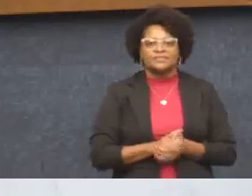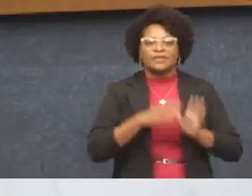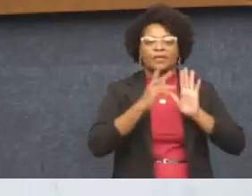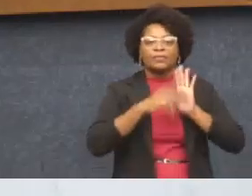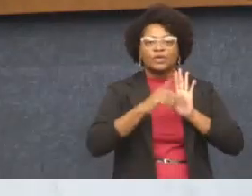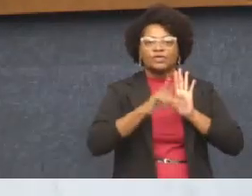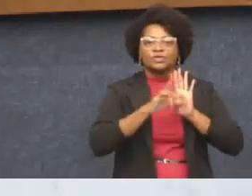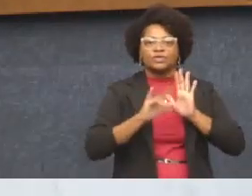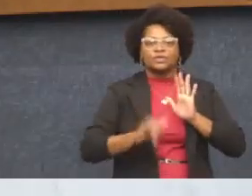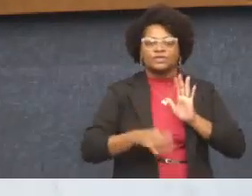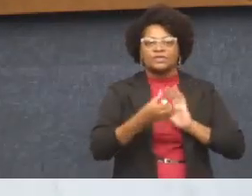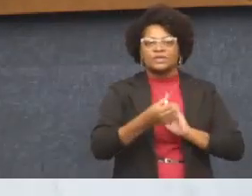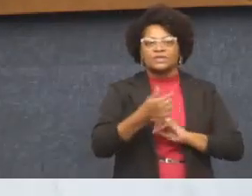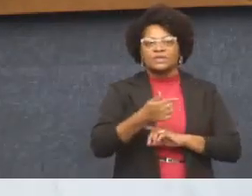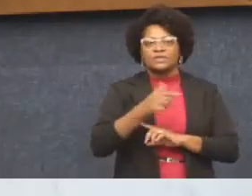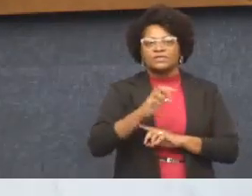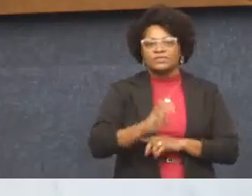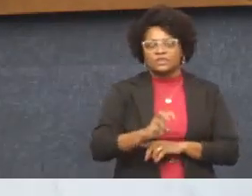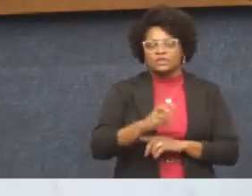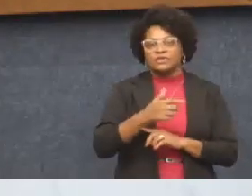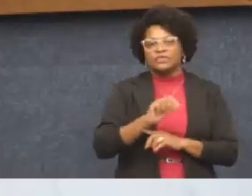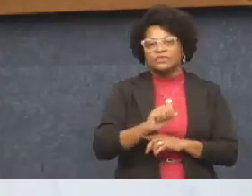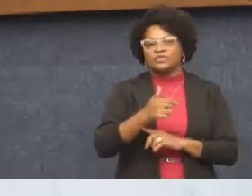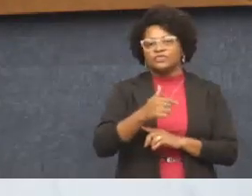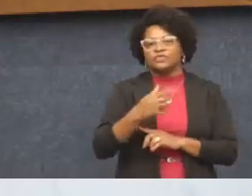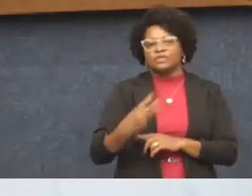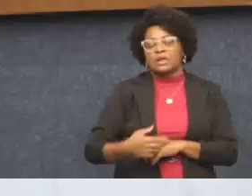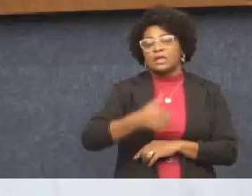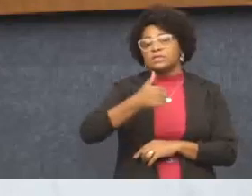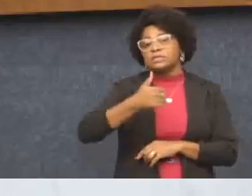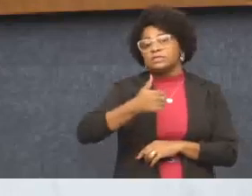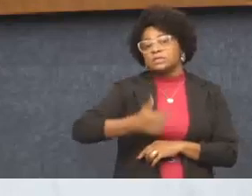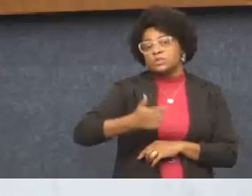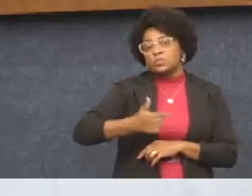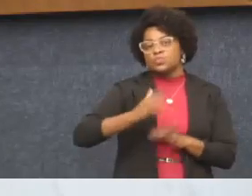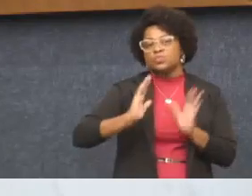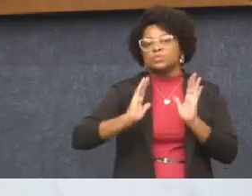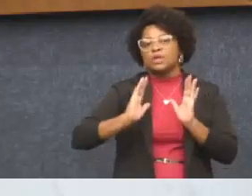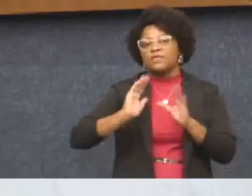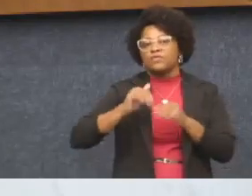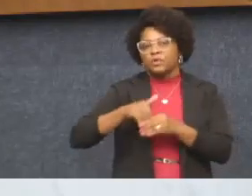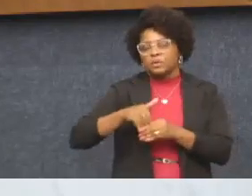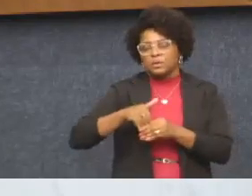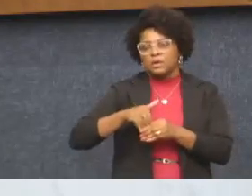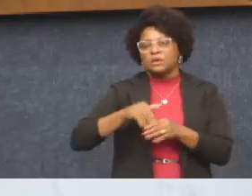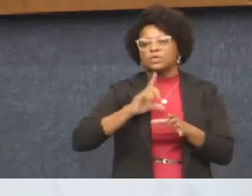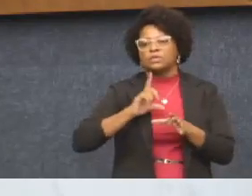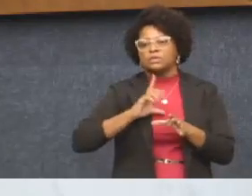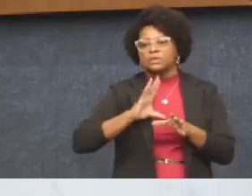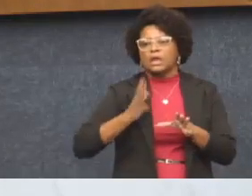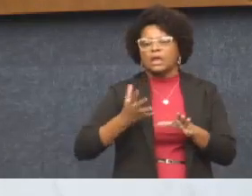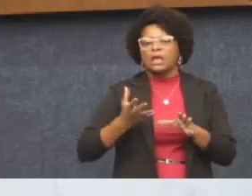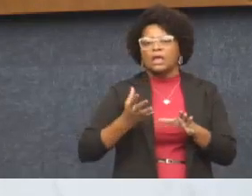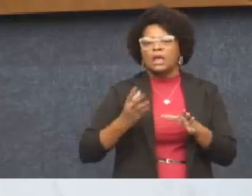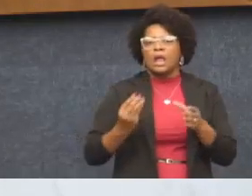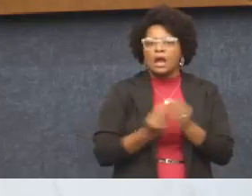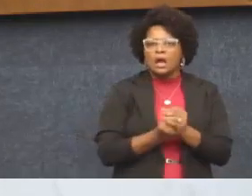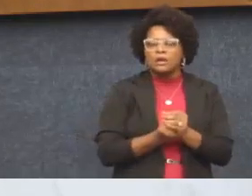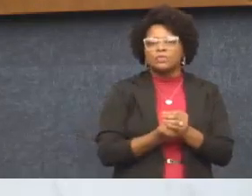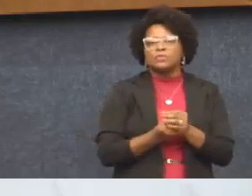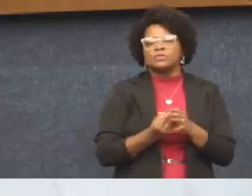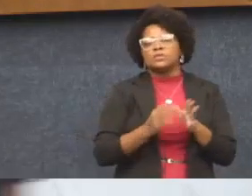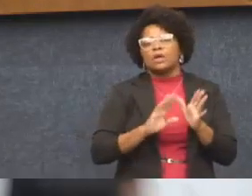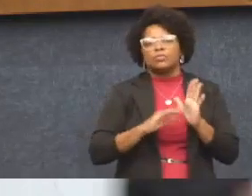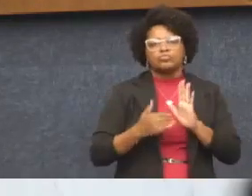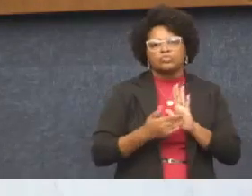Projeto de lei 625/2023, segundo turno. Determina a inclusão em página oficial da administração do município de